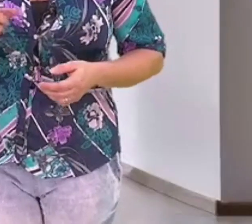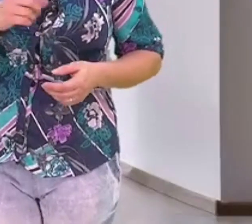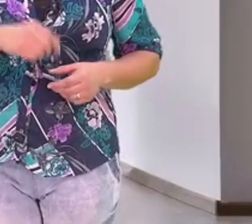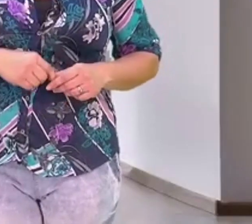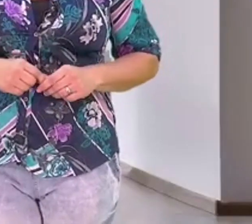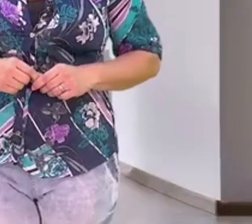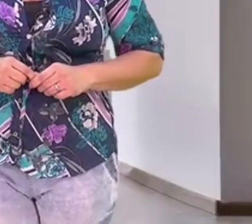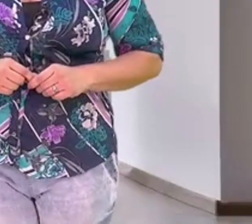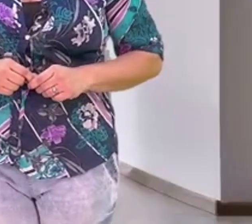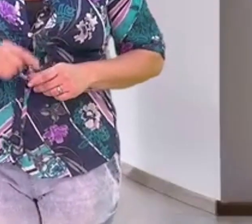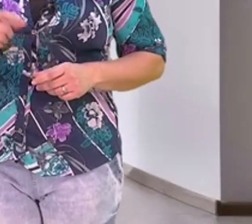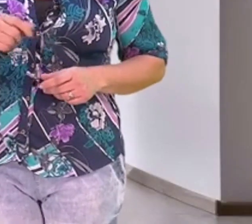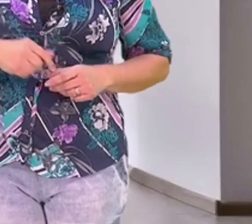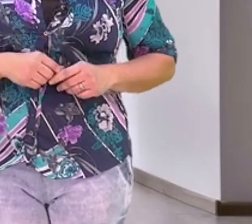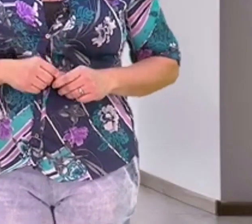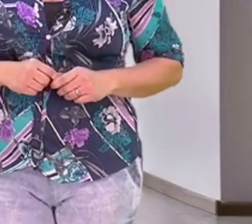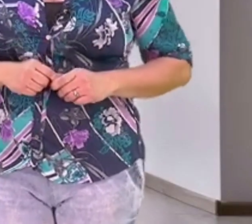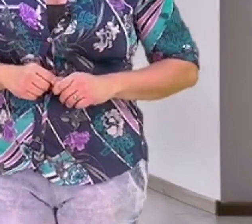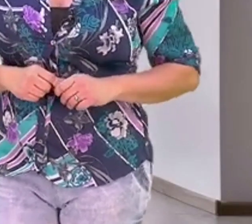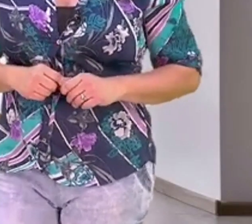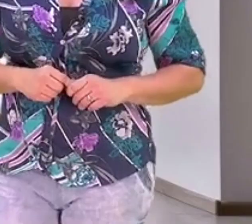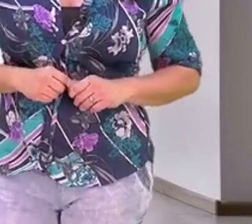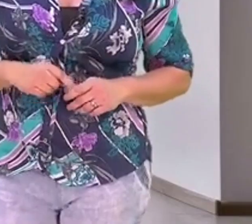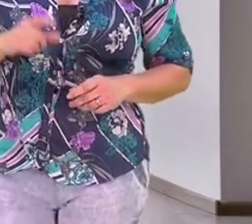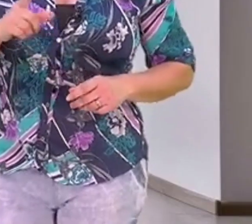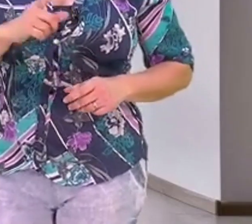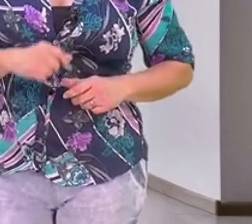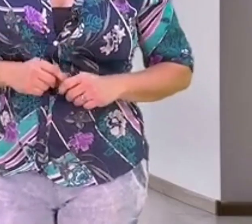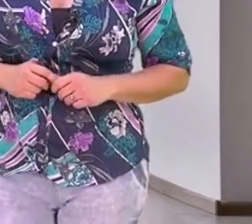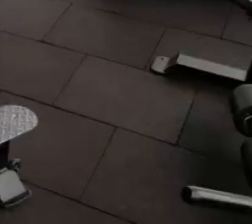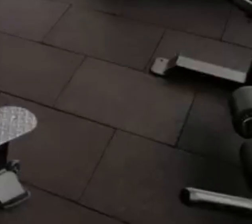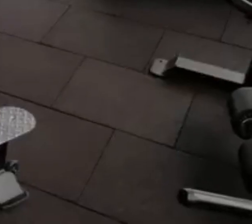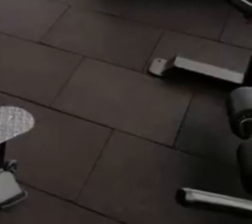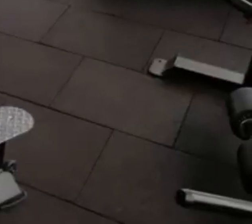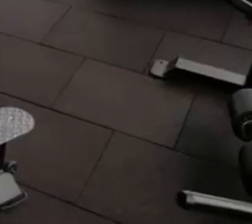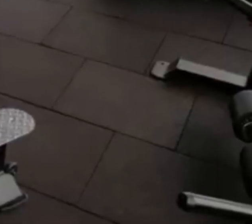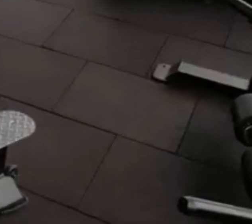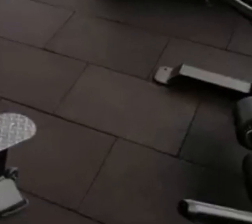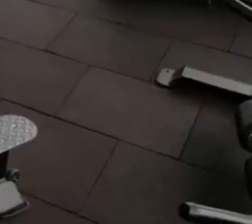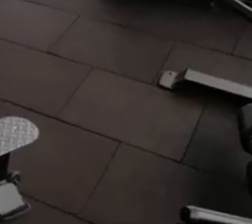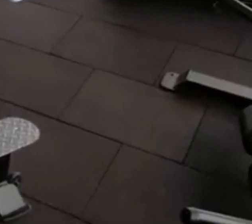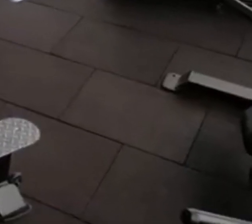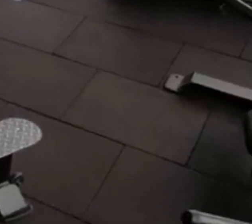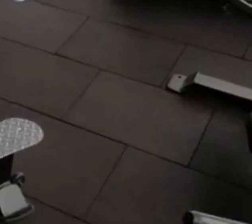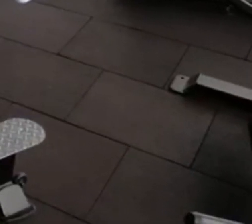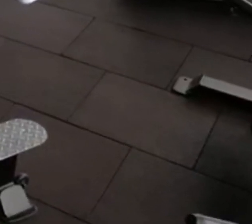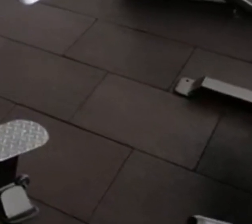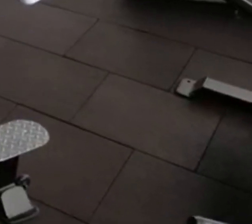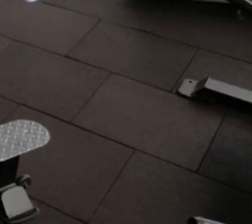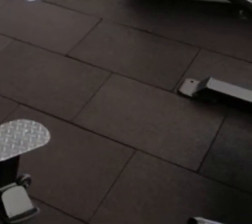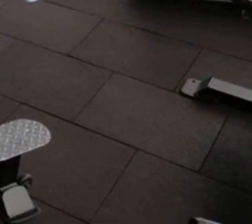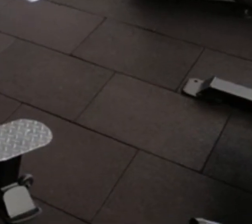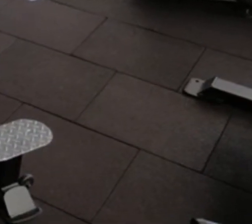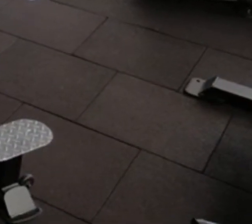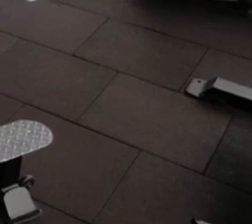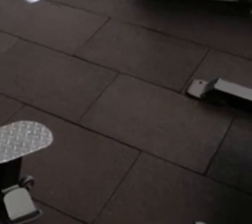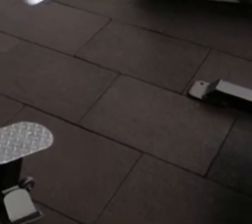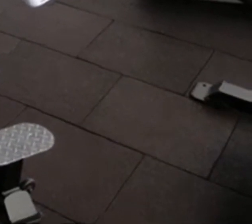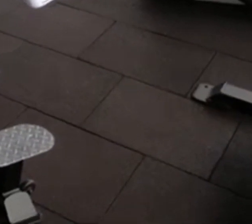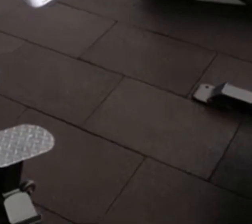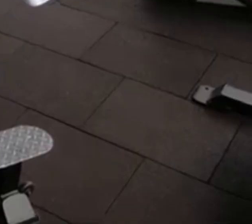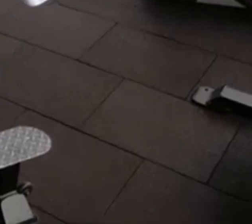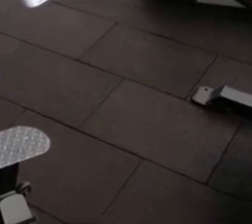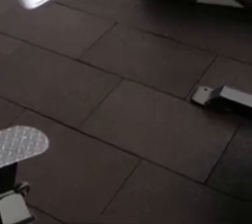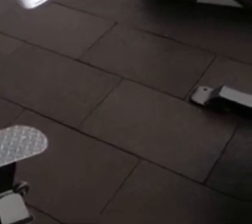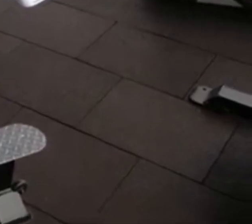sedentário oferece riscos para a saúde, você sabia? Ou seja, a prática de atividade física não compensa os efeitos